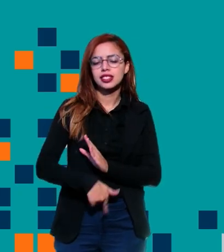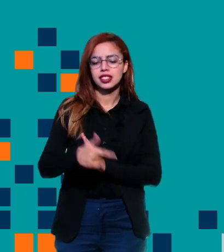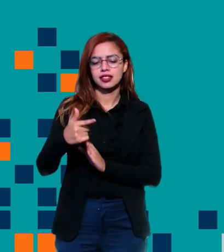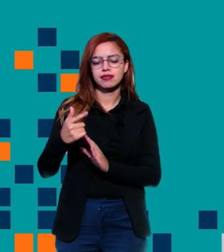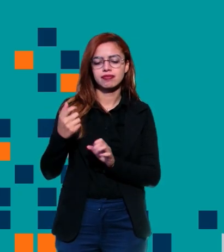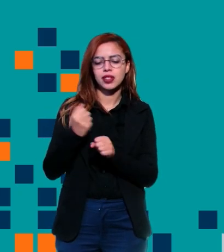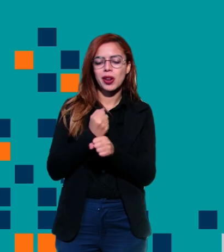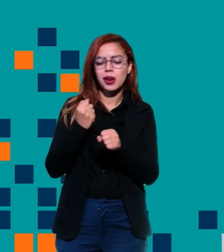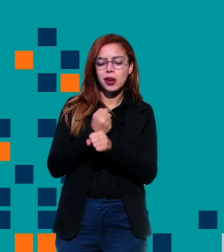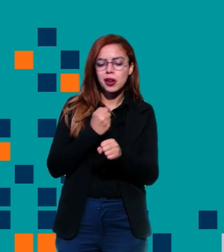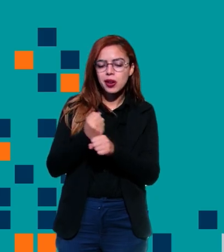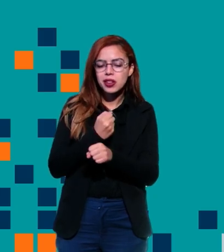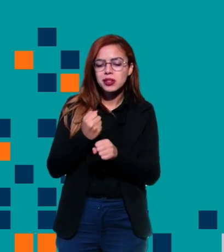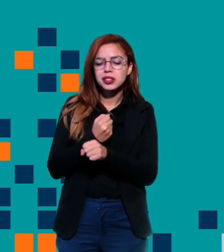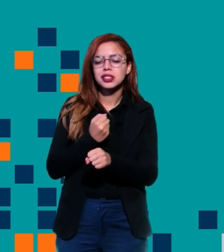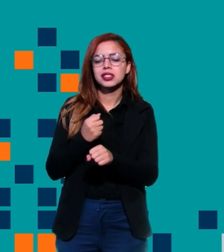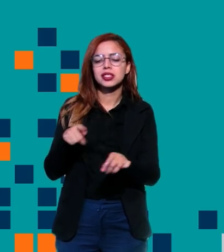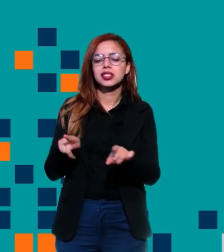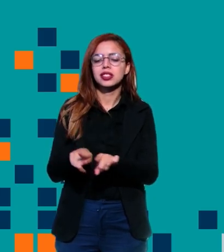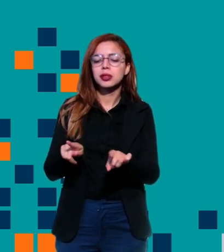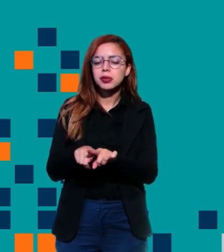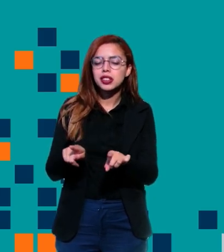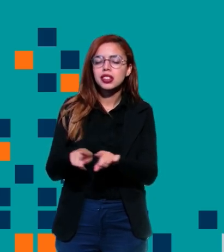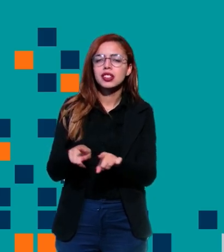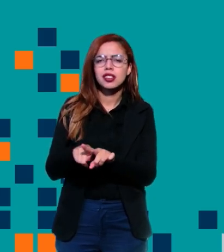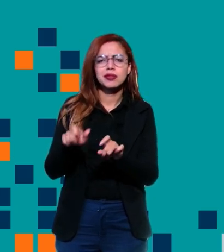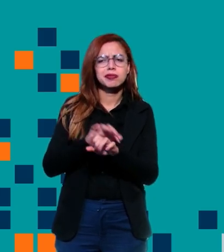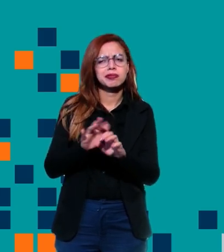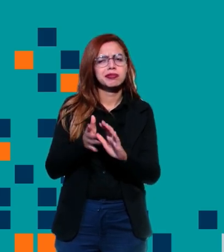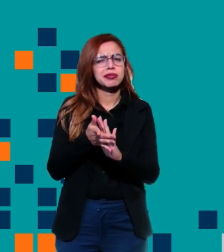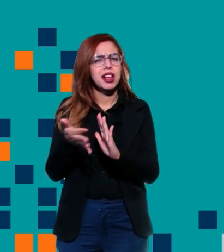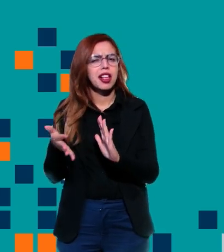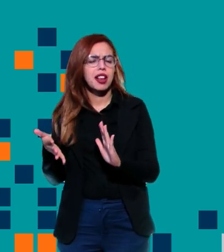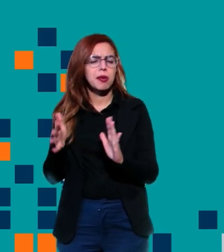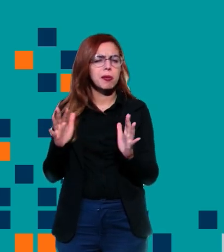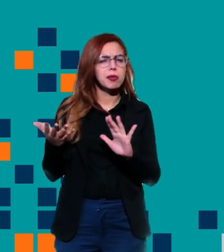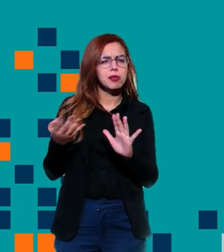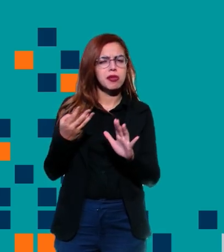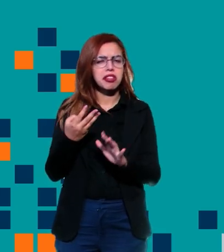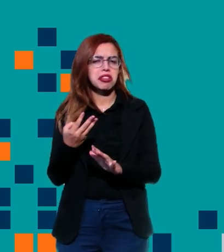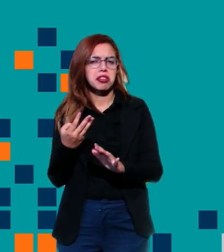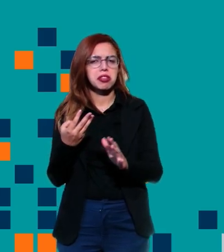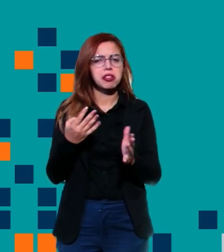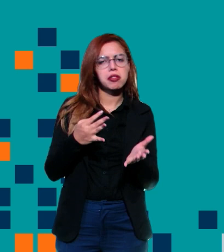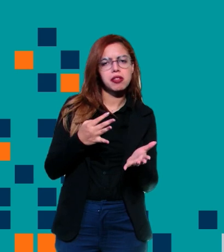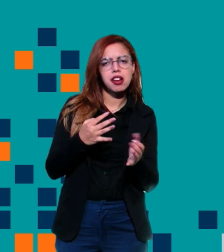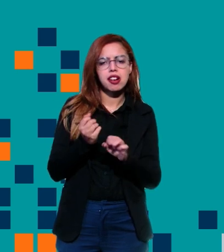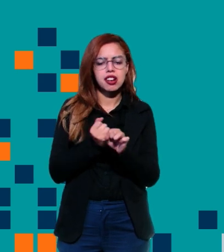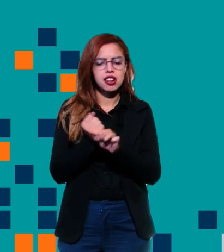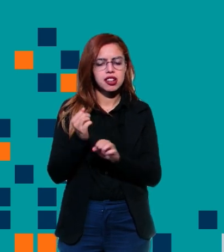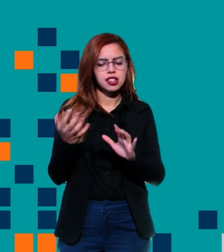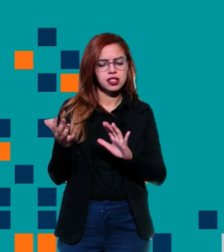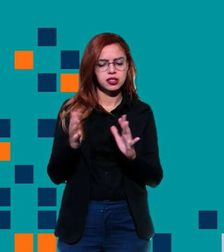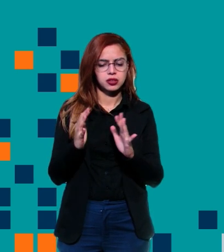obra do Sérgio, né? Isso foi tudo num período de 3, 4 anos que ele produziu, né?